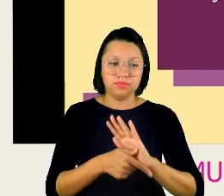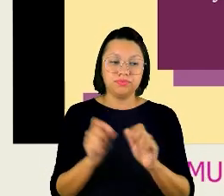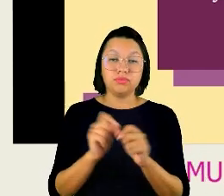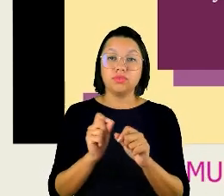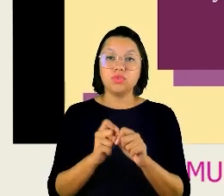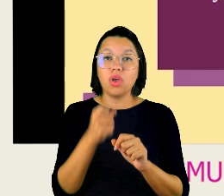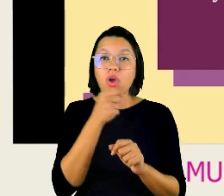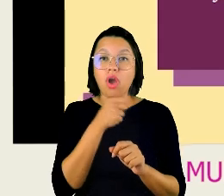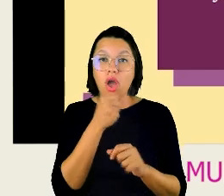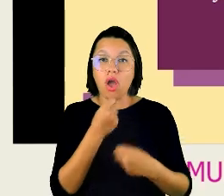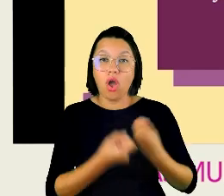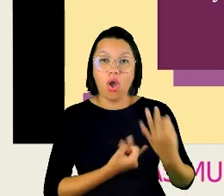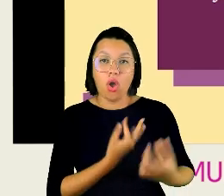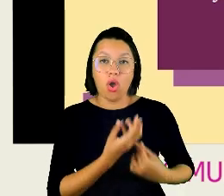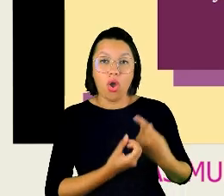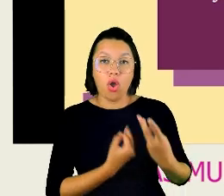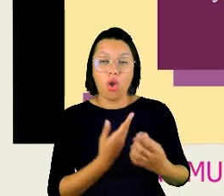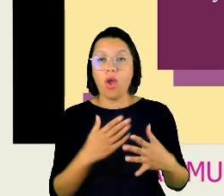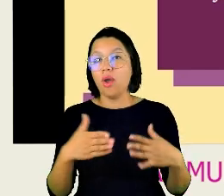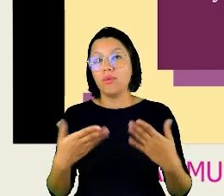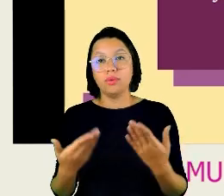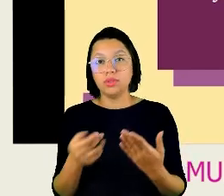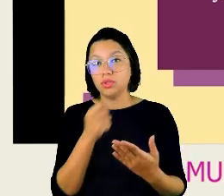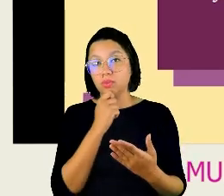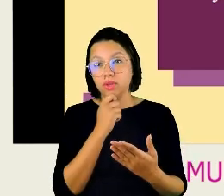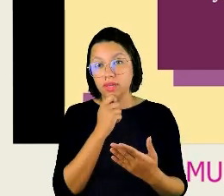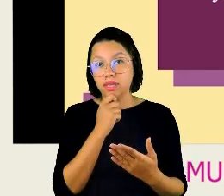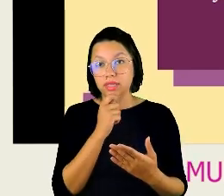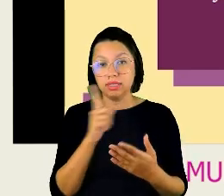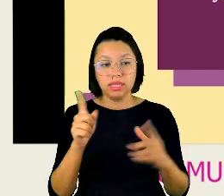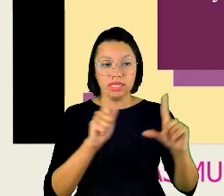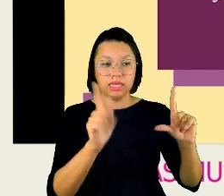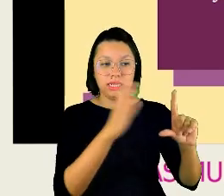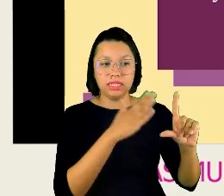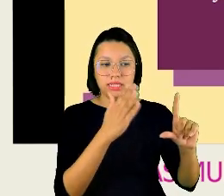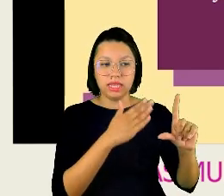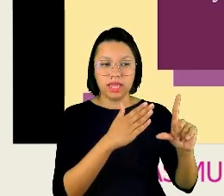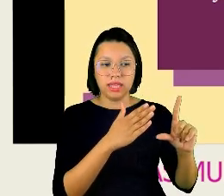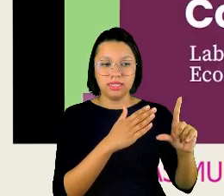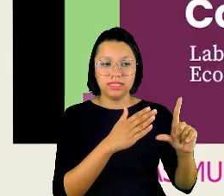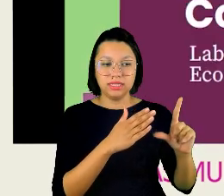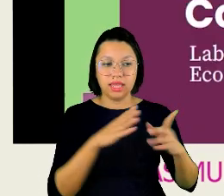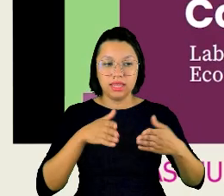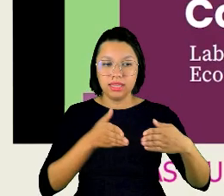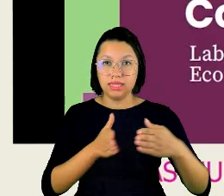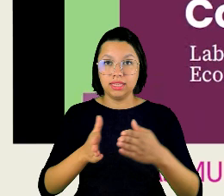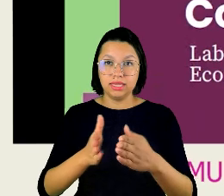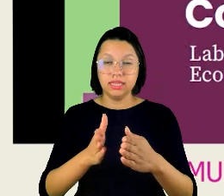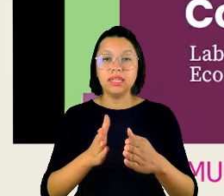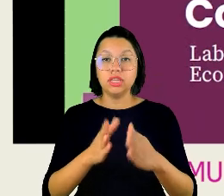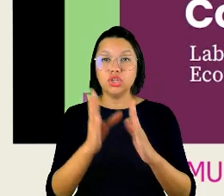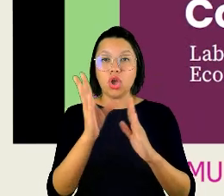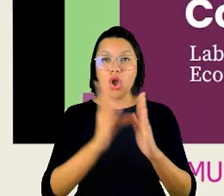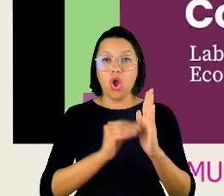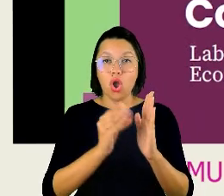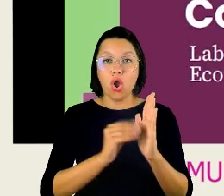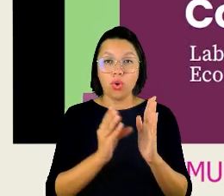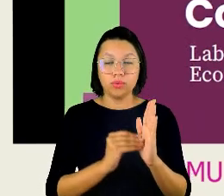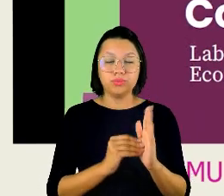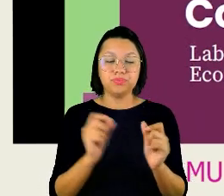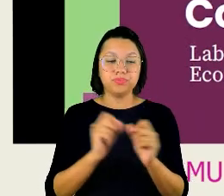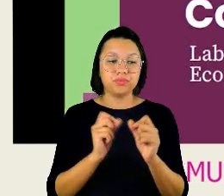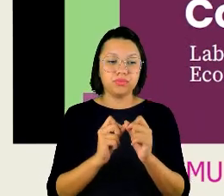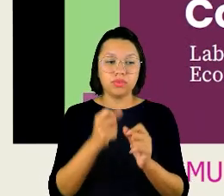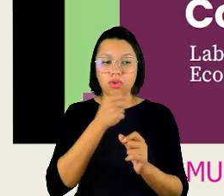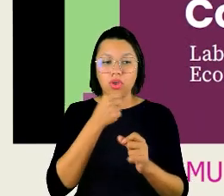os áudios e poemas, né? Então, eu estou ainda naquele slide da trilha de conteúdo, tá? E a gente fez os